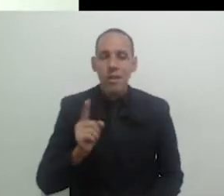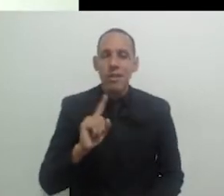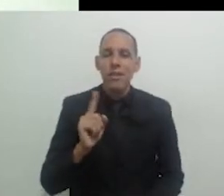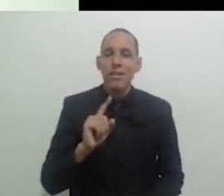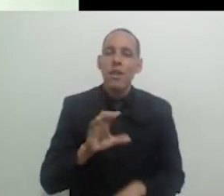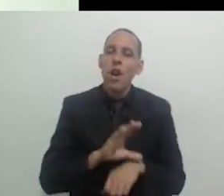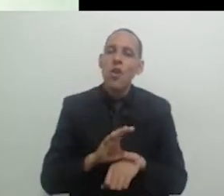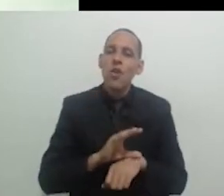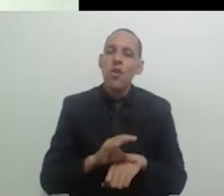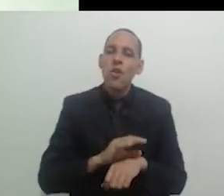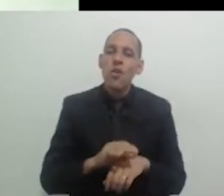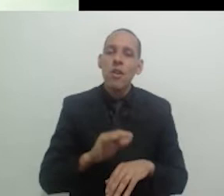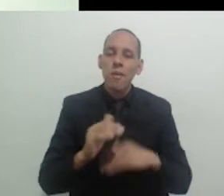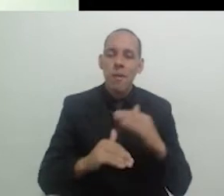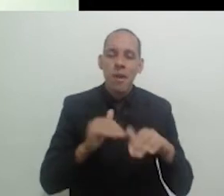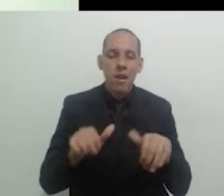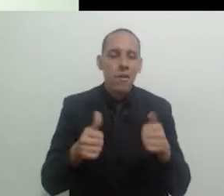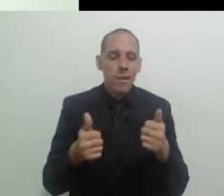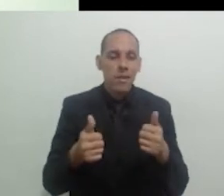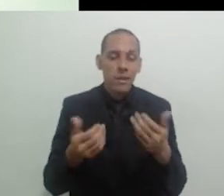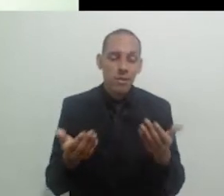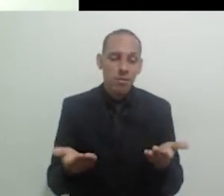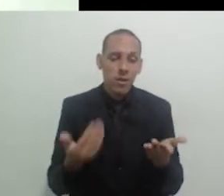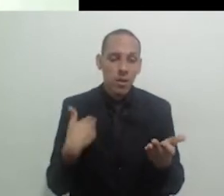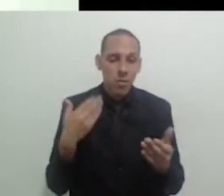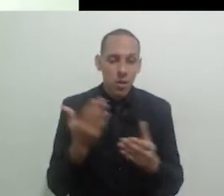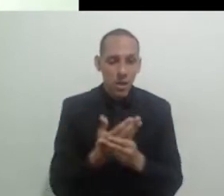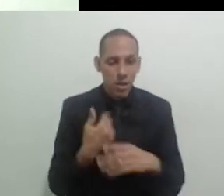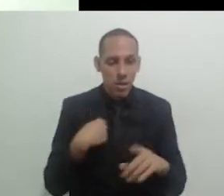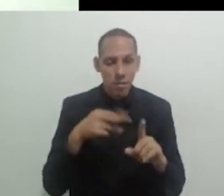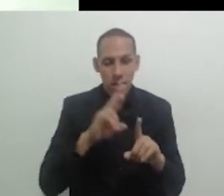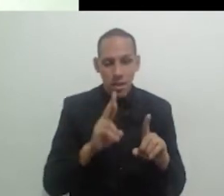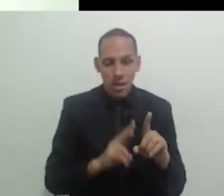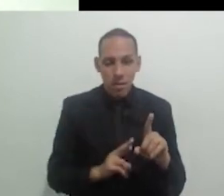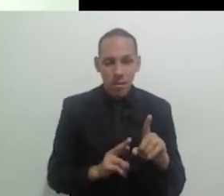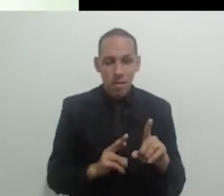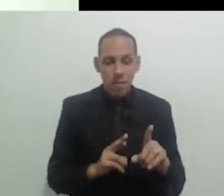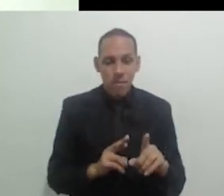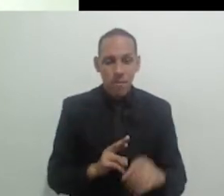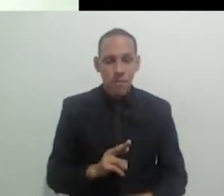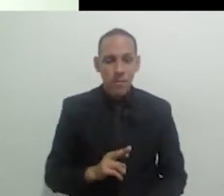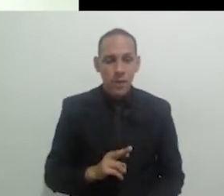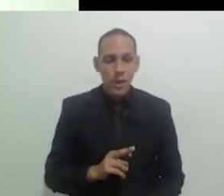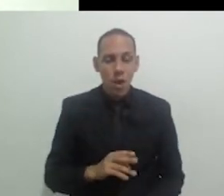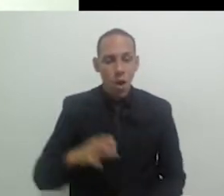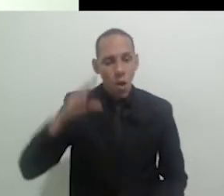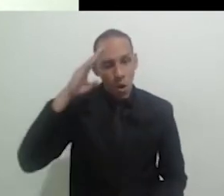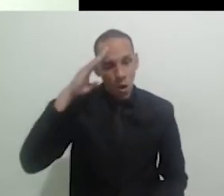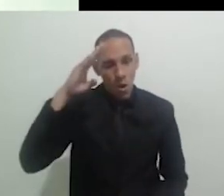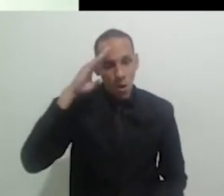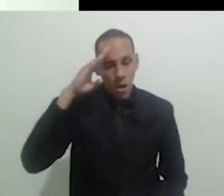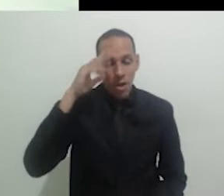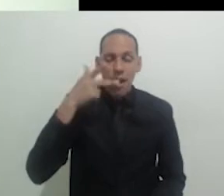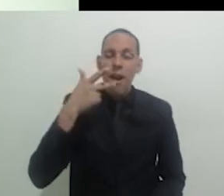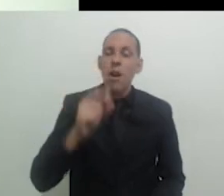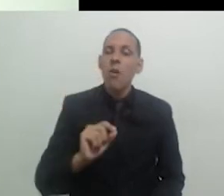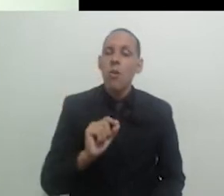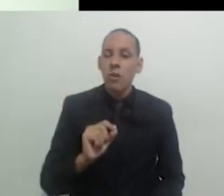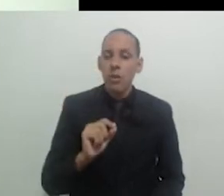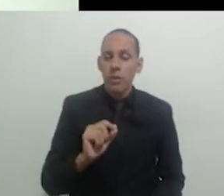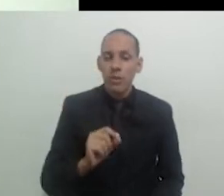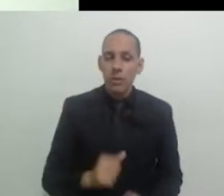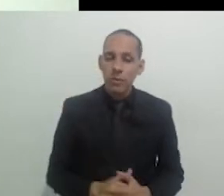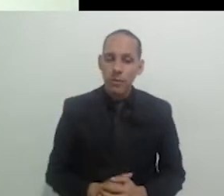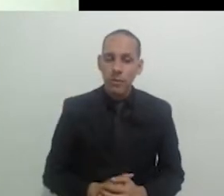relator, o comandante prestou informações alegando que o que